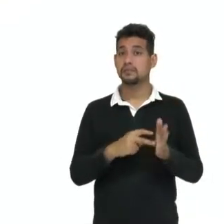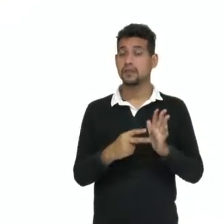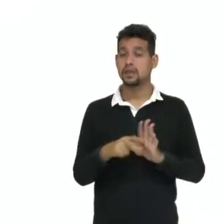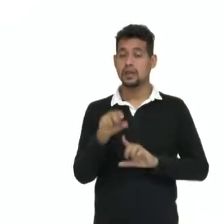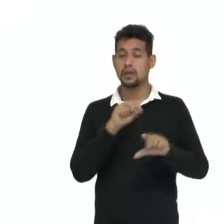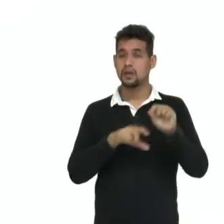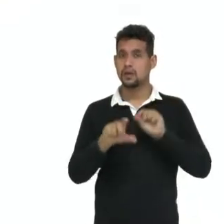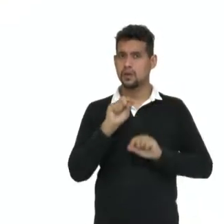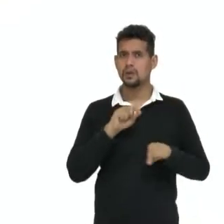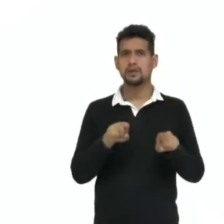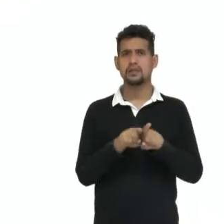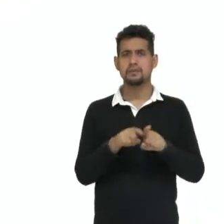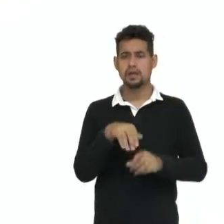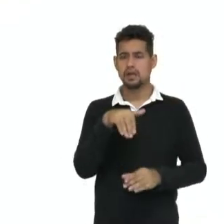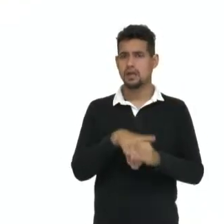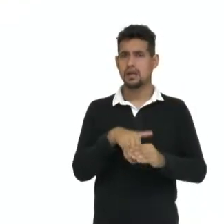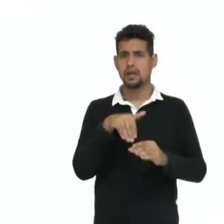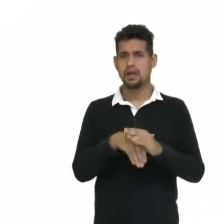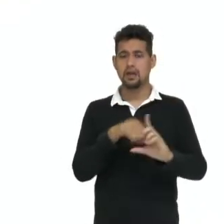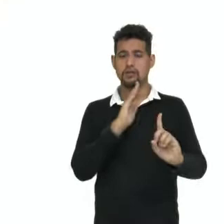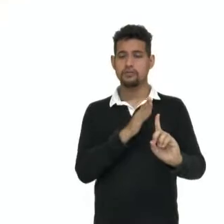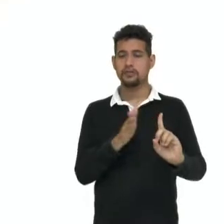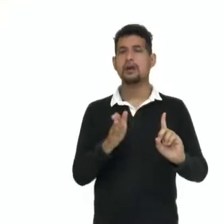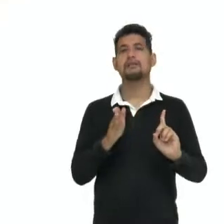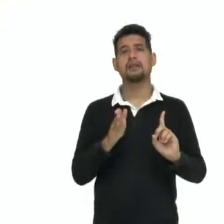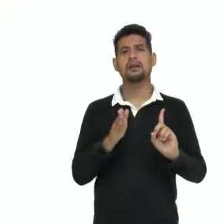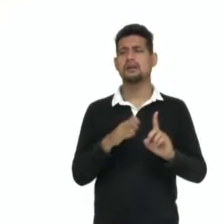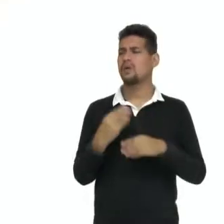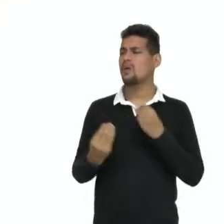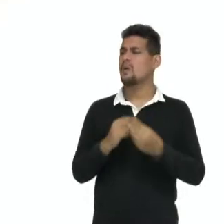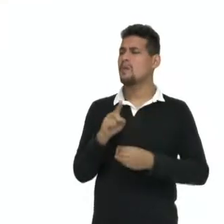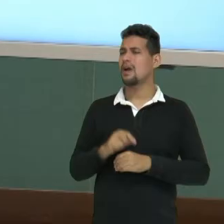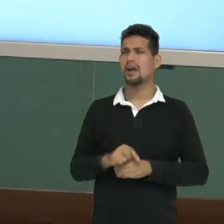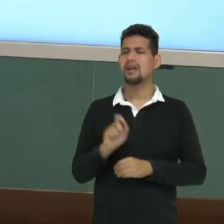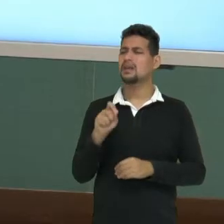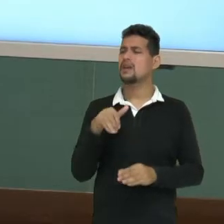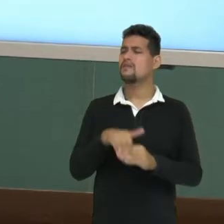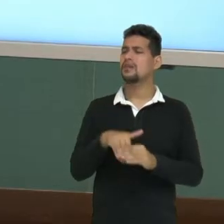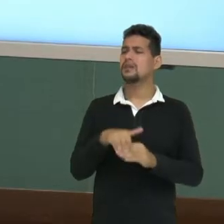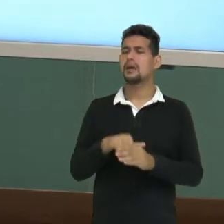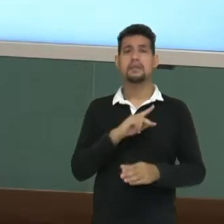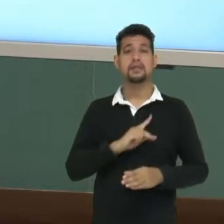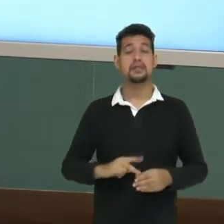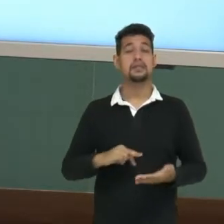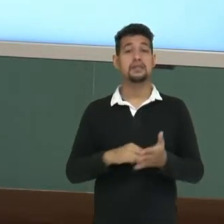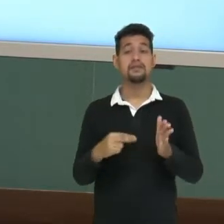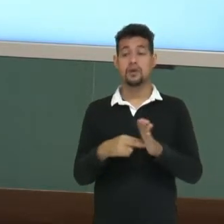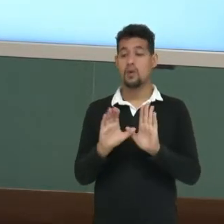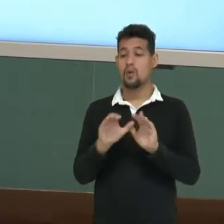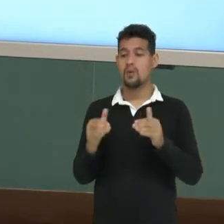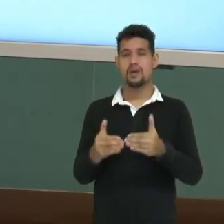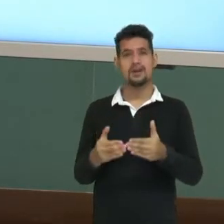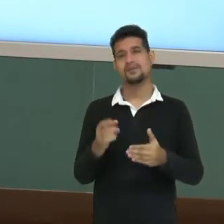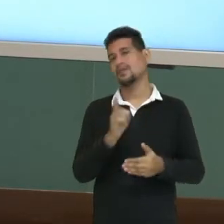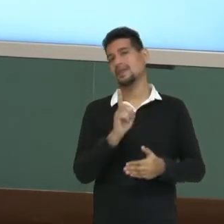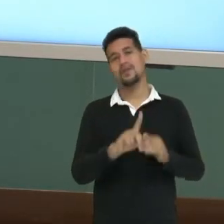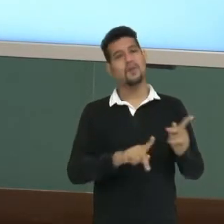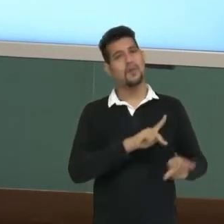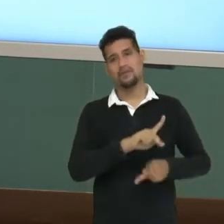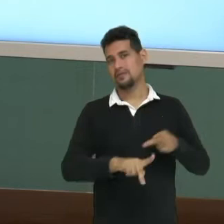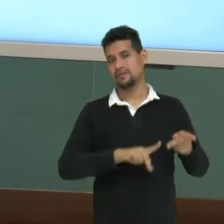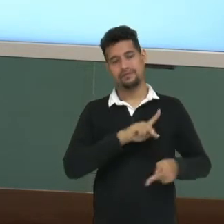do presidente por eleição indireta. Como assim? Quem ia votar para presidente seria o Congresso e não mais o